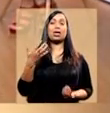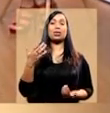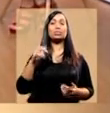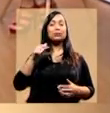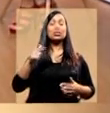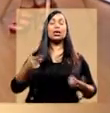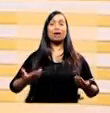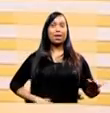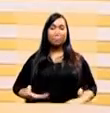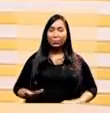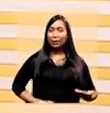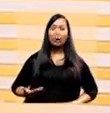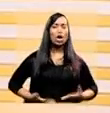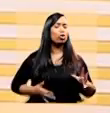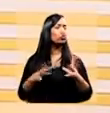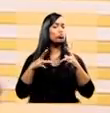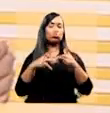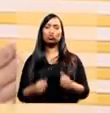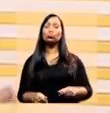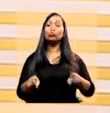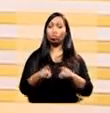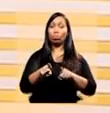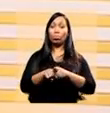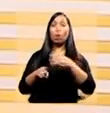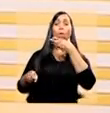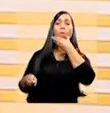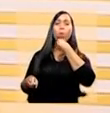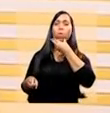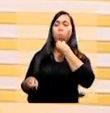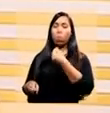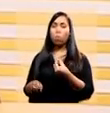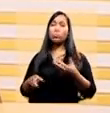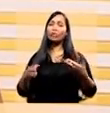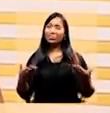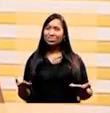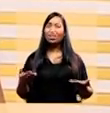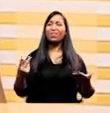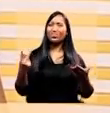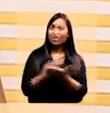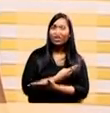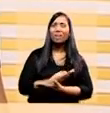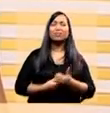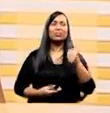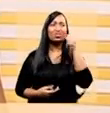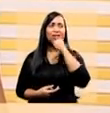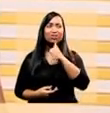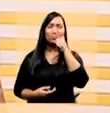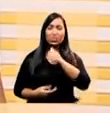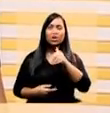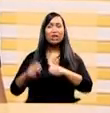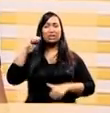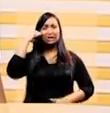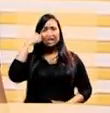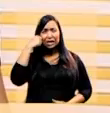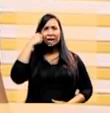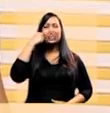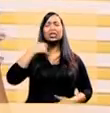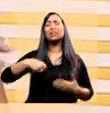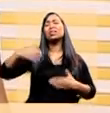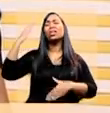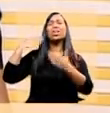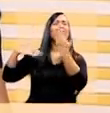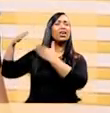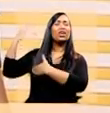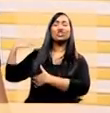era a serviçal de tudo e dos homens. E isso faz com que as mulheres negras, desde